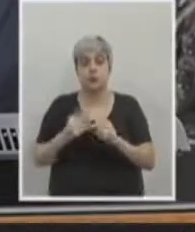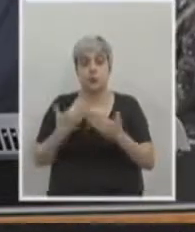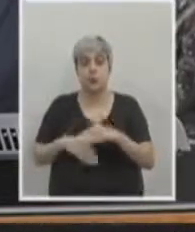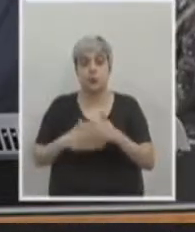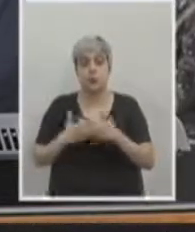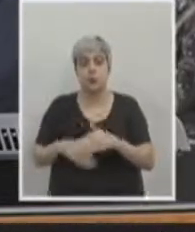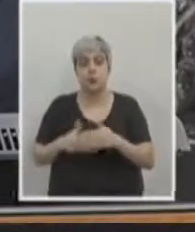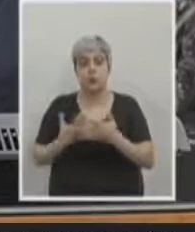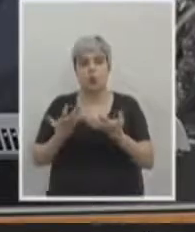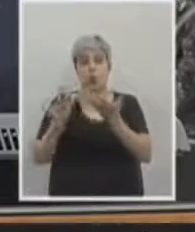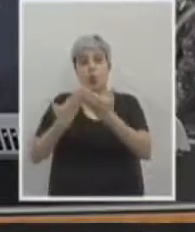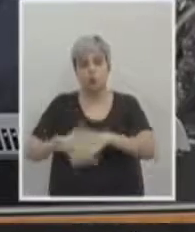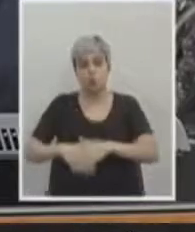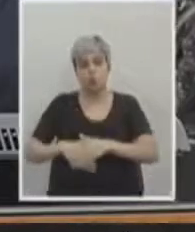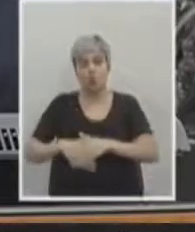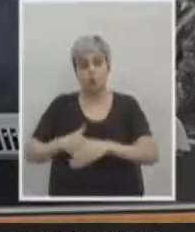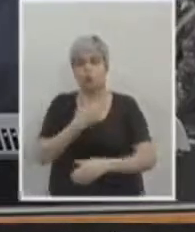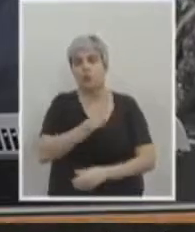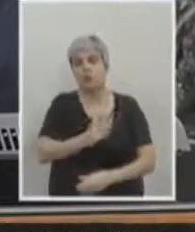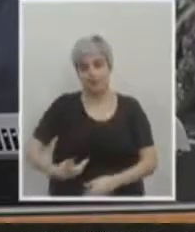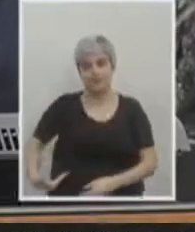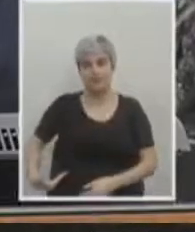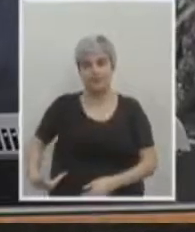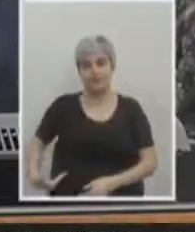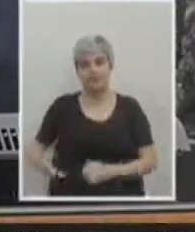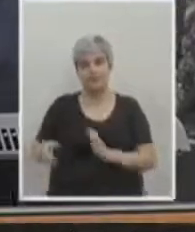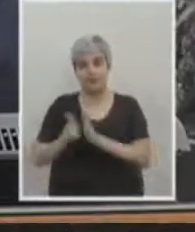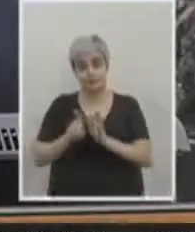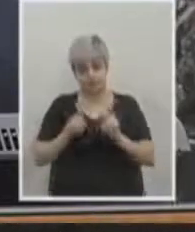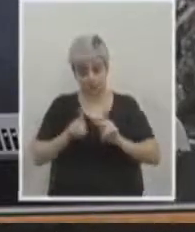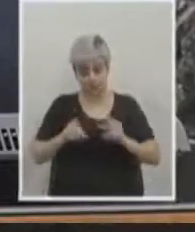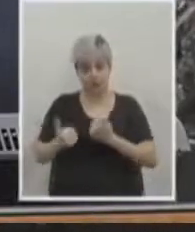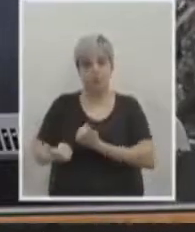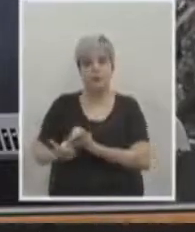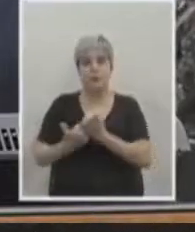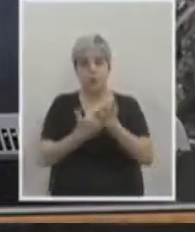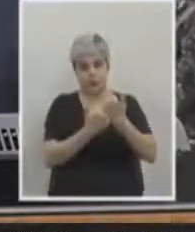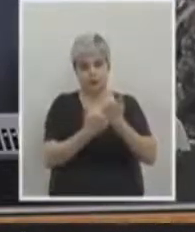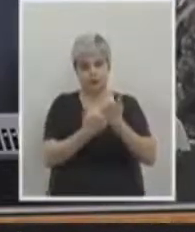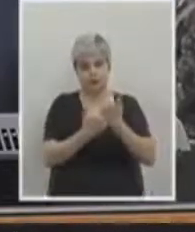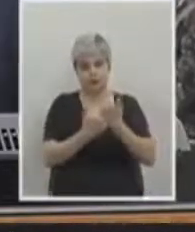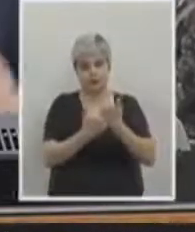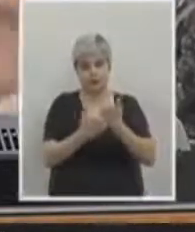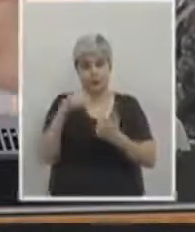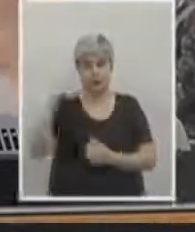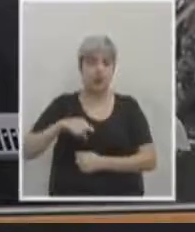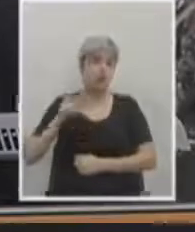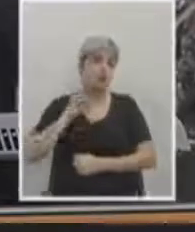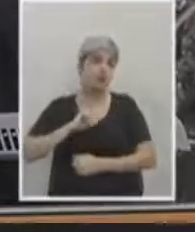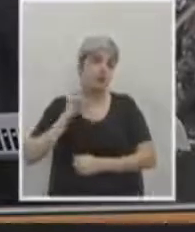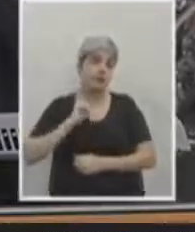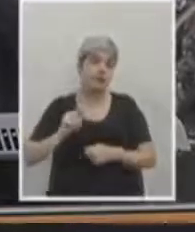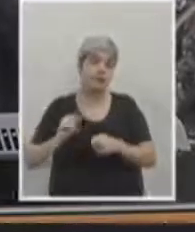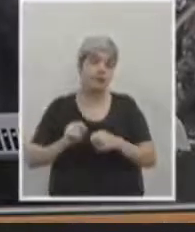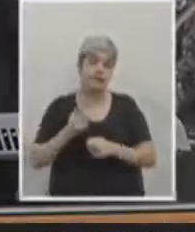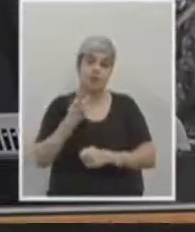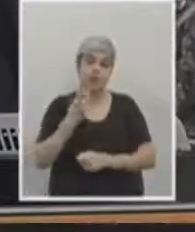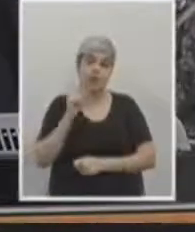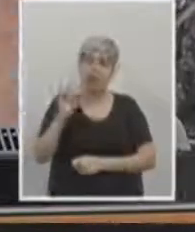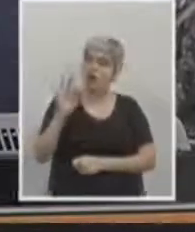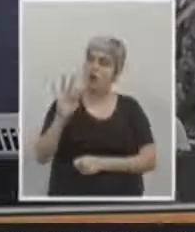Concurso público para professor de apoio. O que em Minas Gerais é chamado de função,